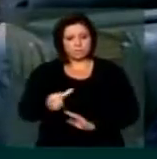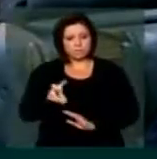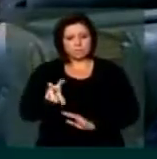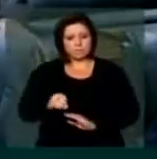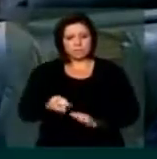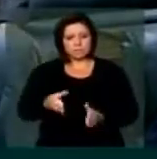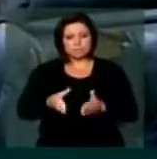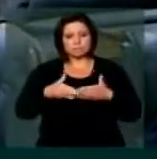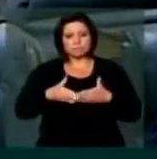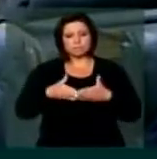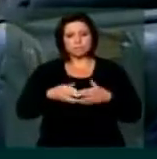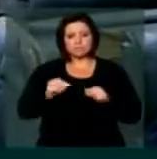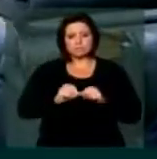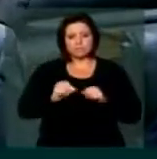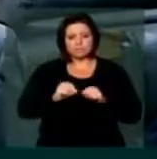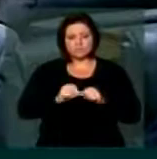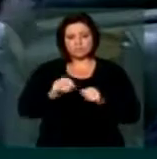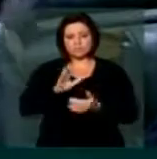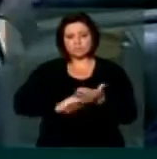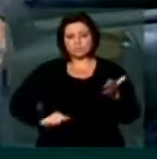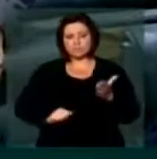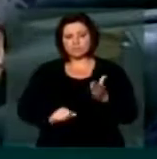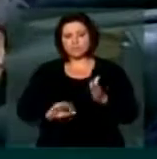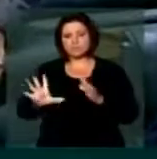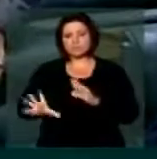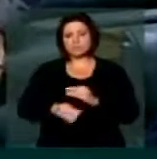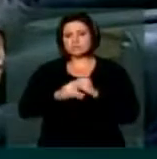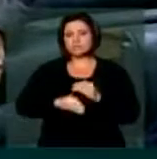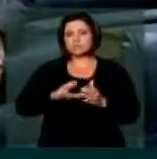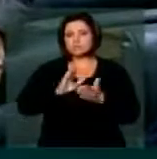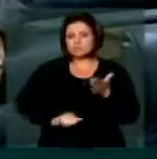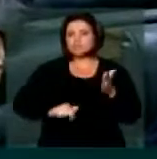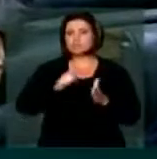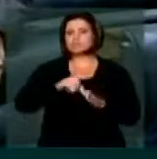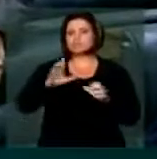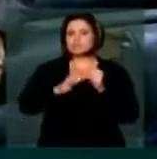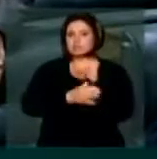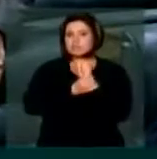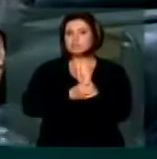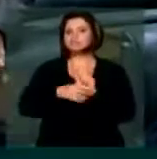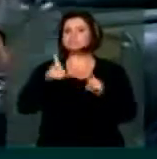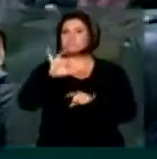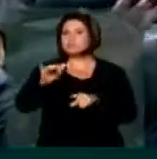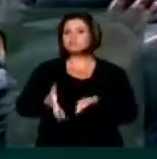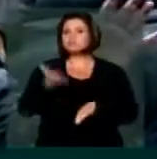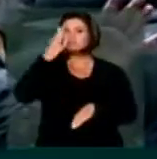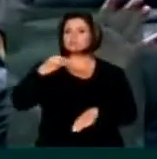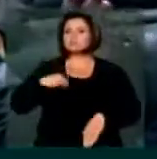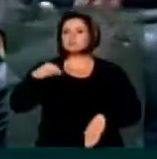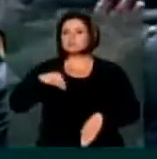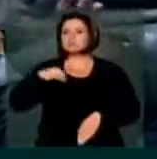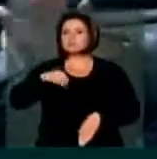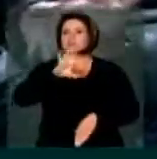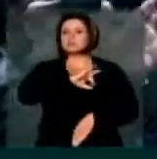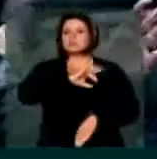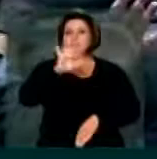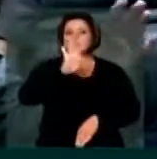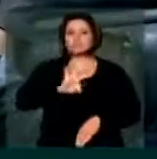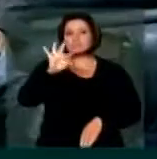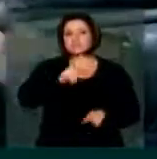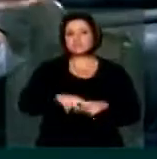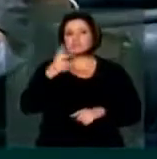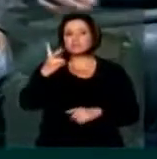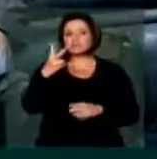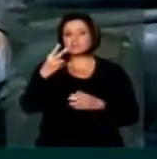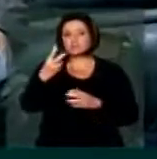MP 650. Então, o apelo que eu faço para que seja retirada a emenda, garante o aumento dos policiais federais e nós mantemos na pauta as